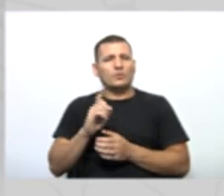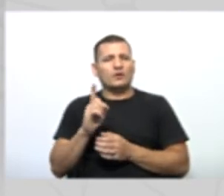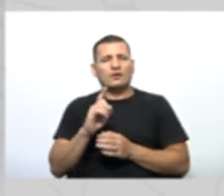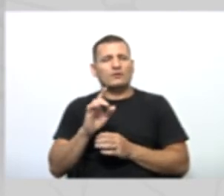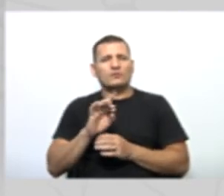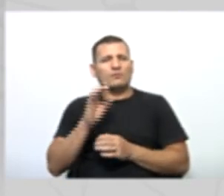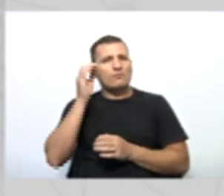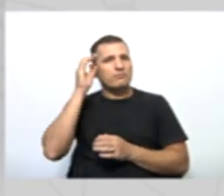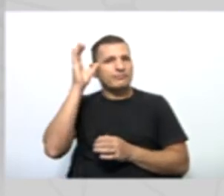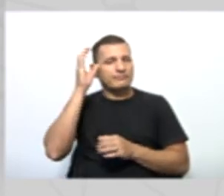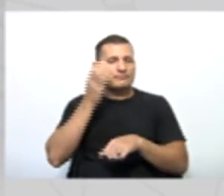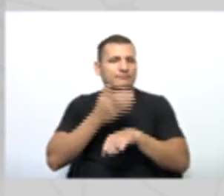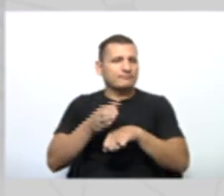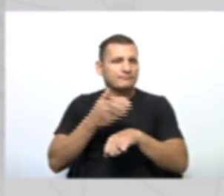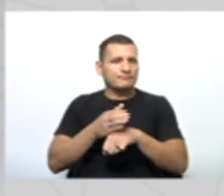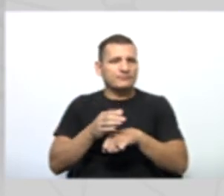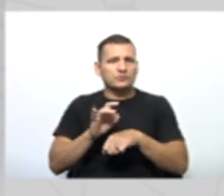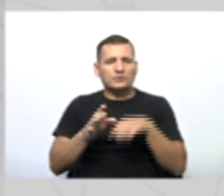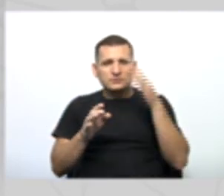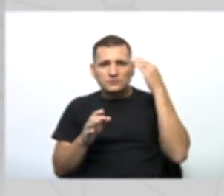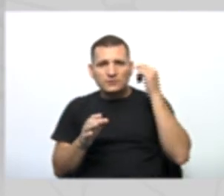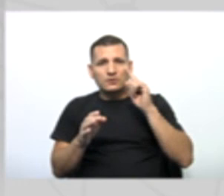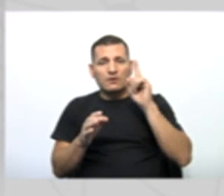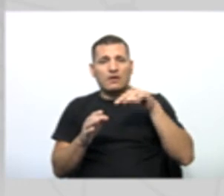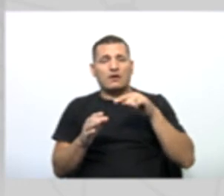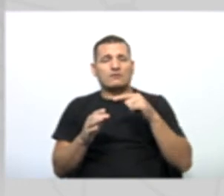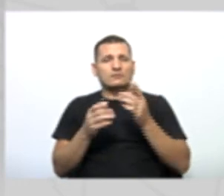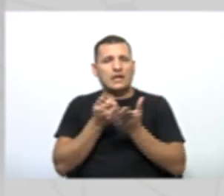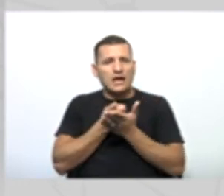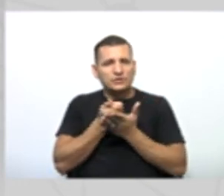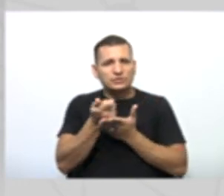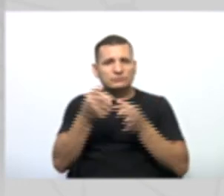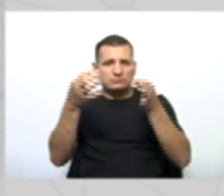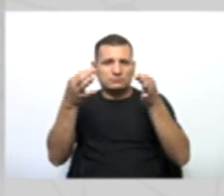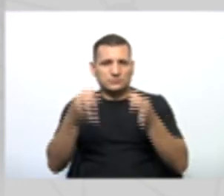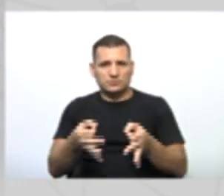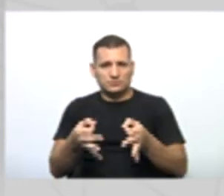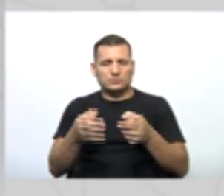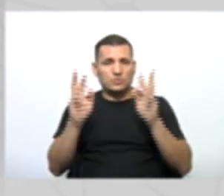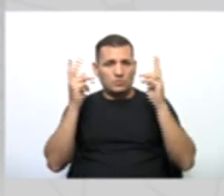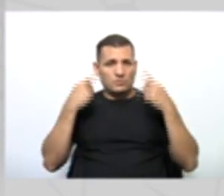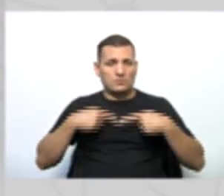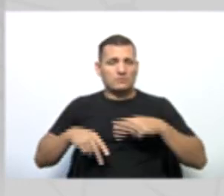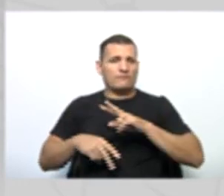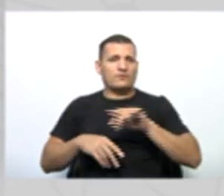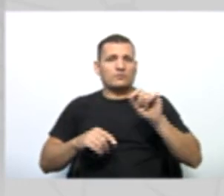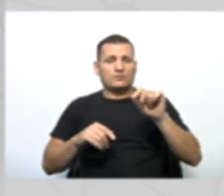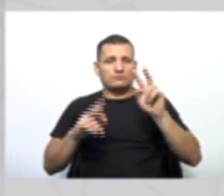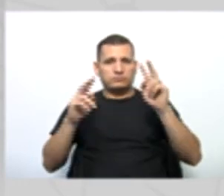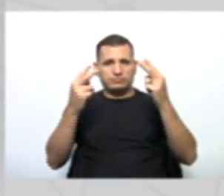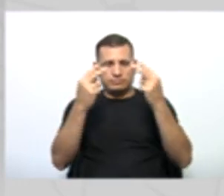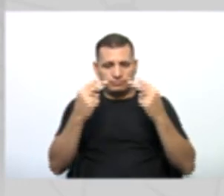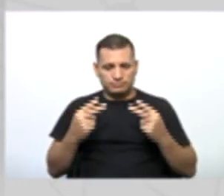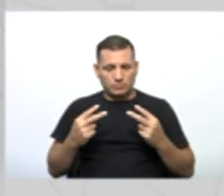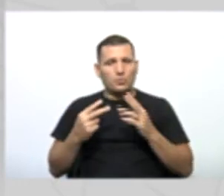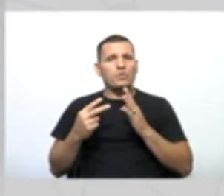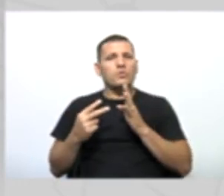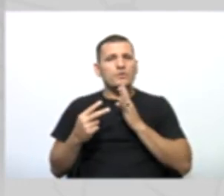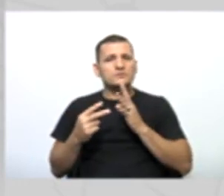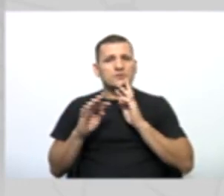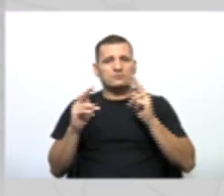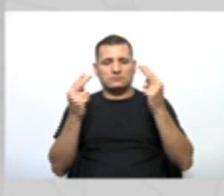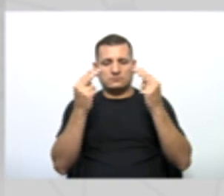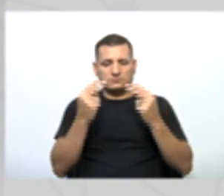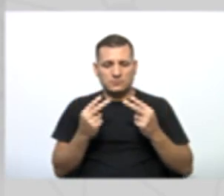saber. É conhecer para agir retamente. O ser humano vai buscar conhecer a si mesmo para poder mudar o seu modo